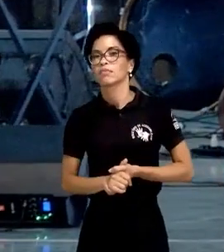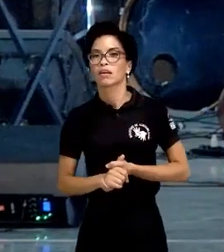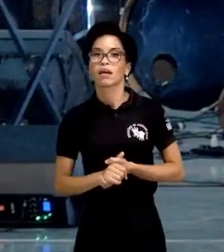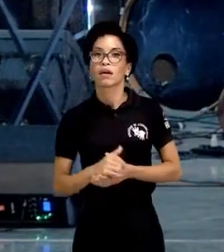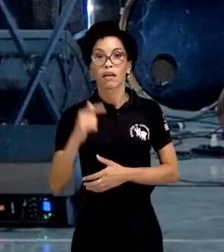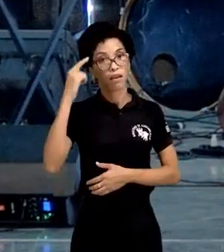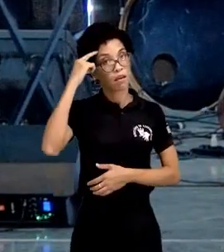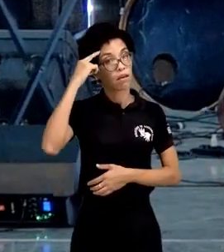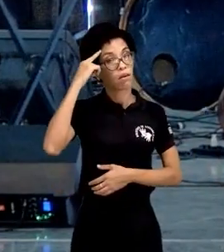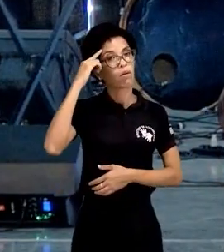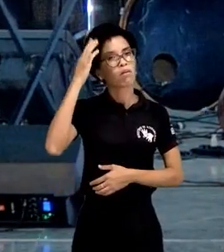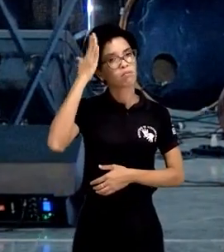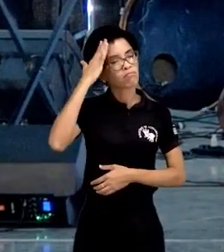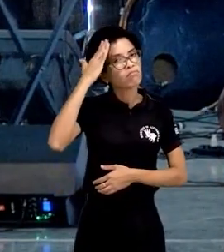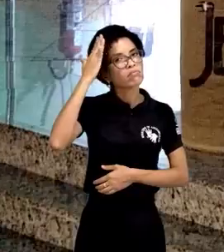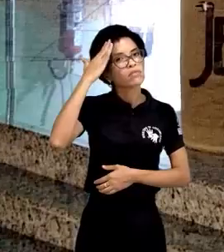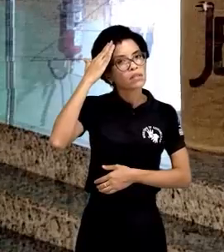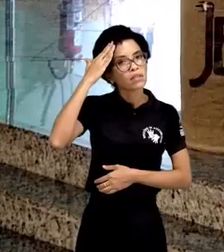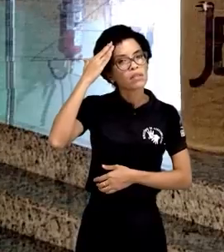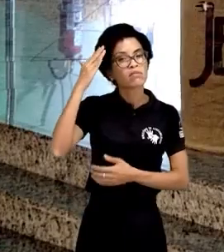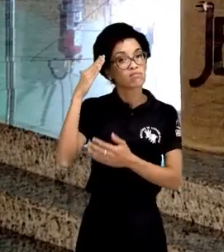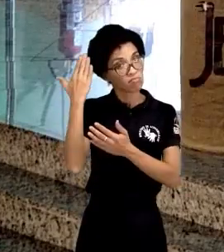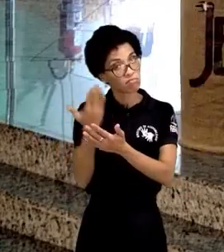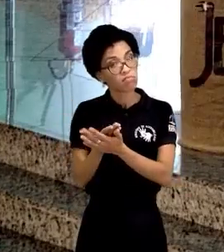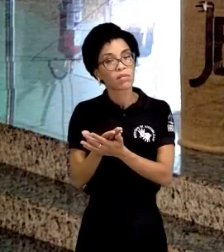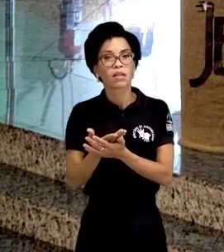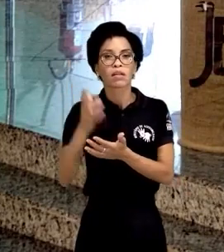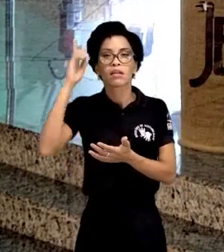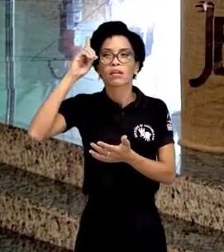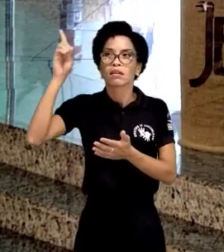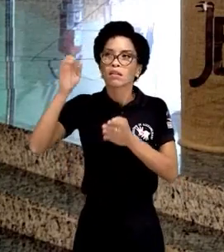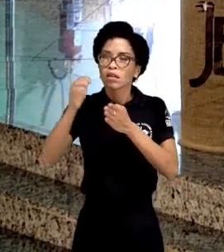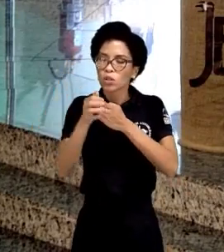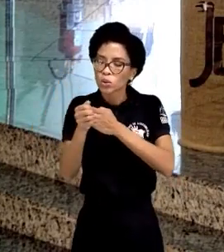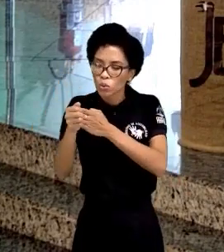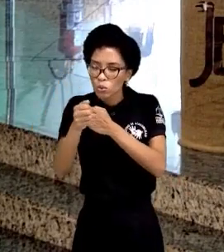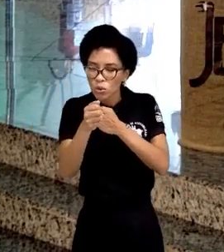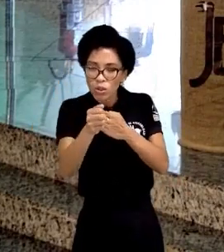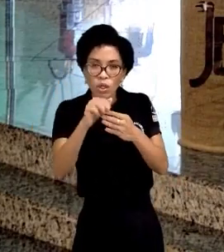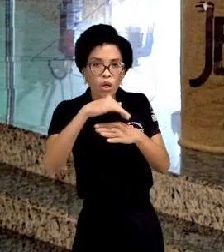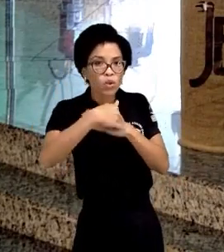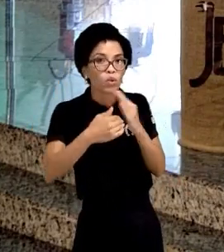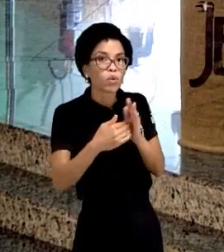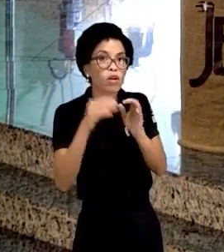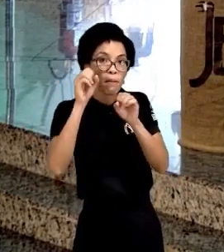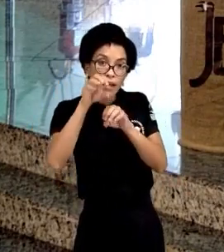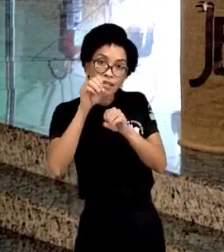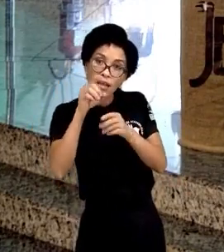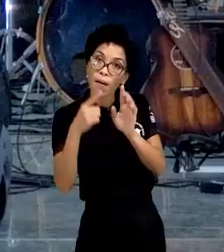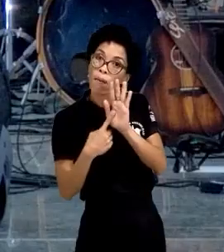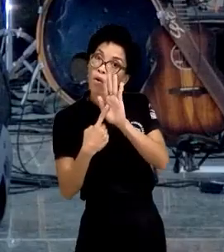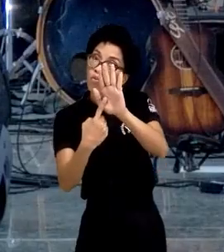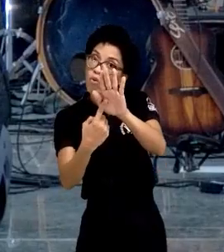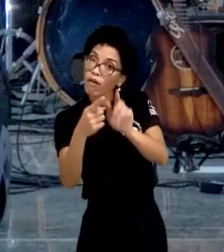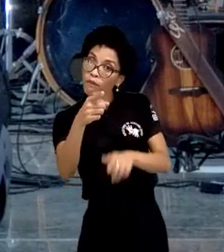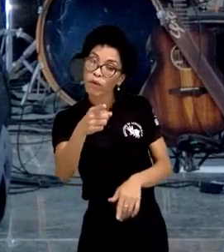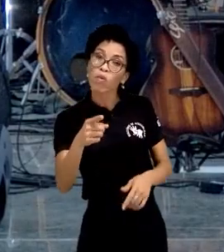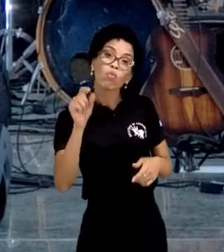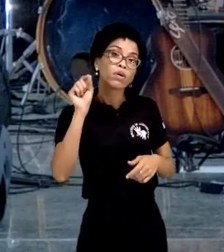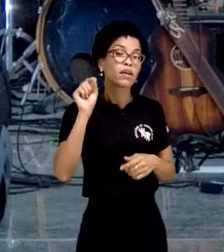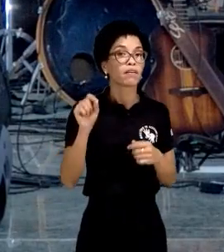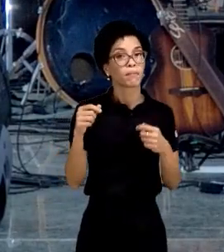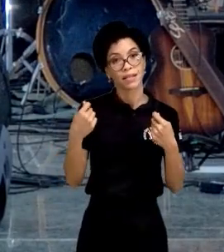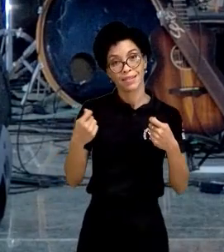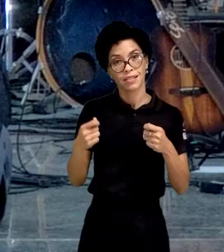você entendesse o que realmente precisa mudar. Se você parar para observar, a história da humanidade ela é dividida